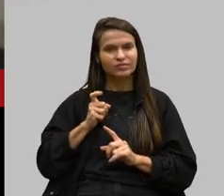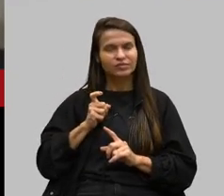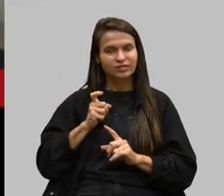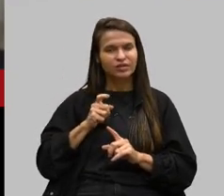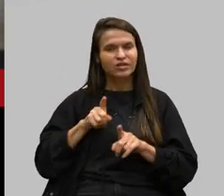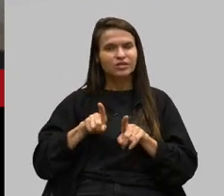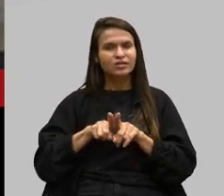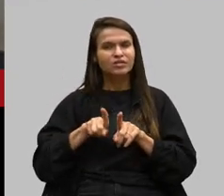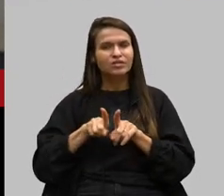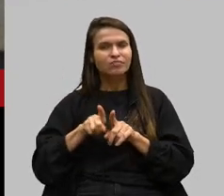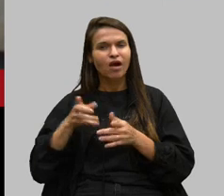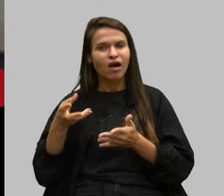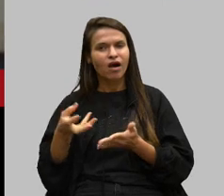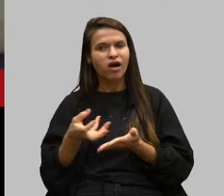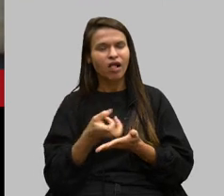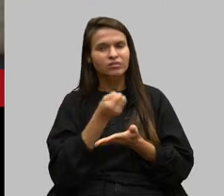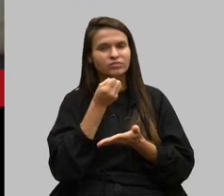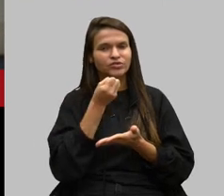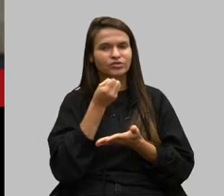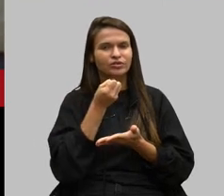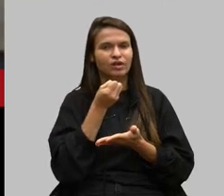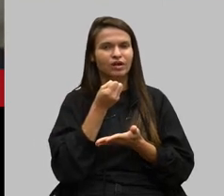retirado dos